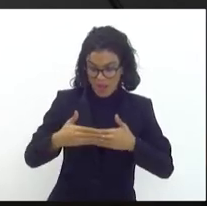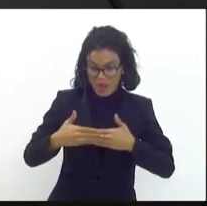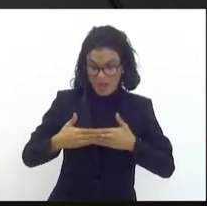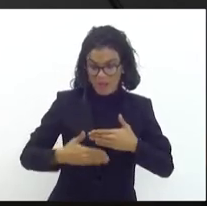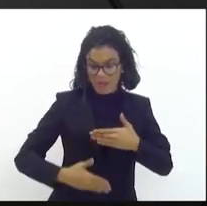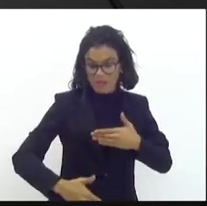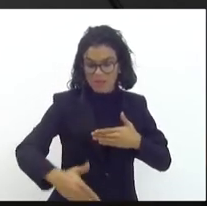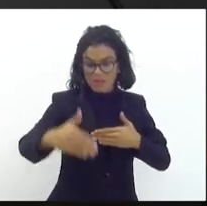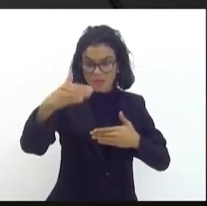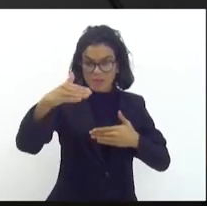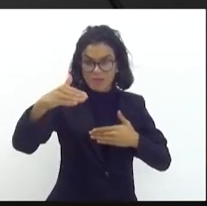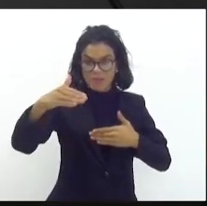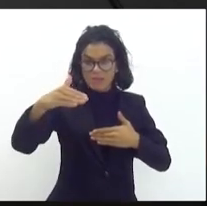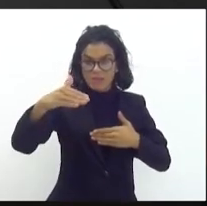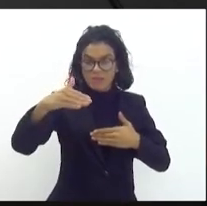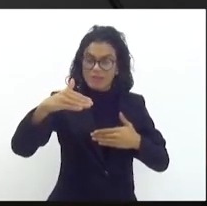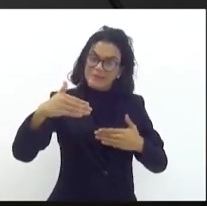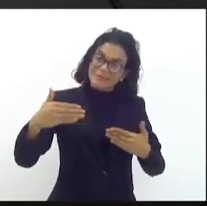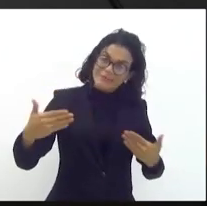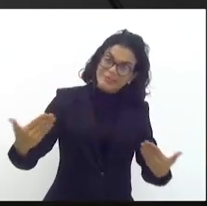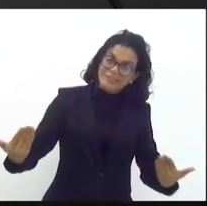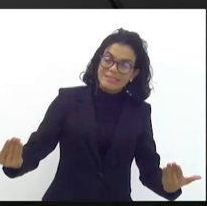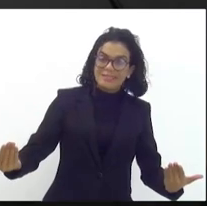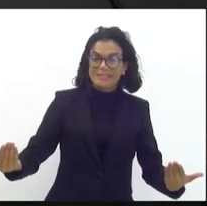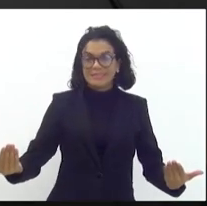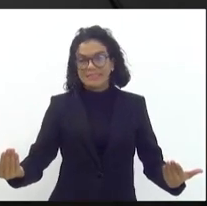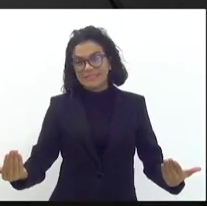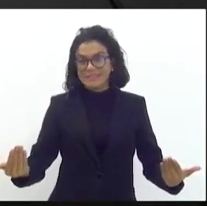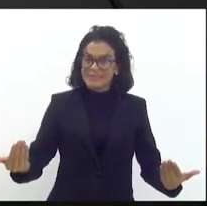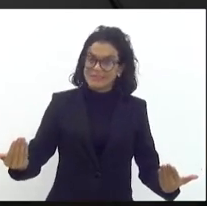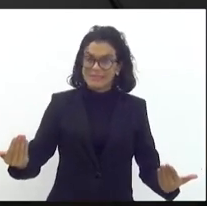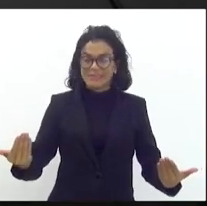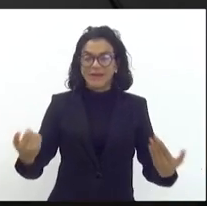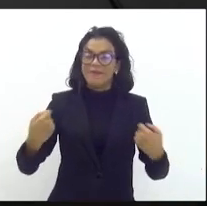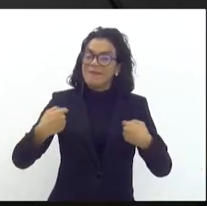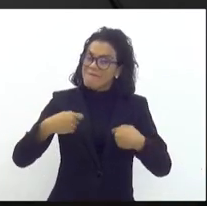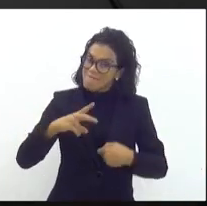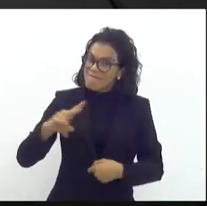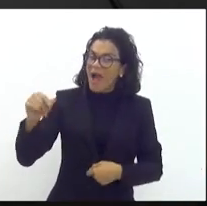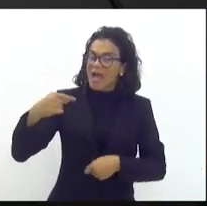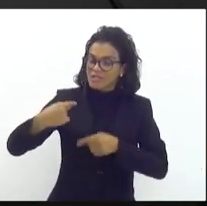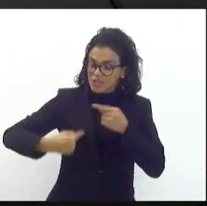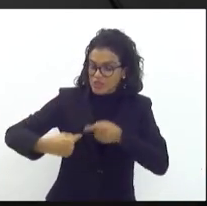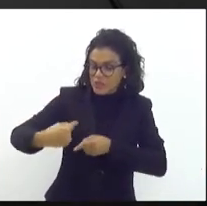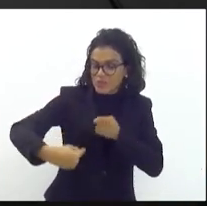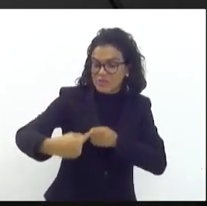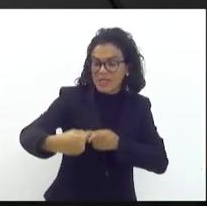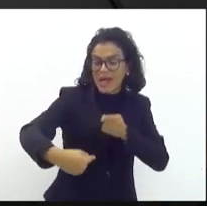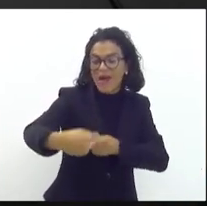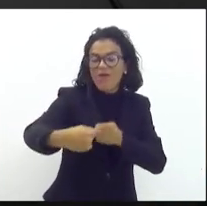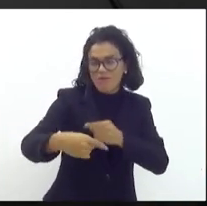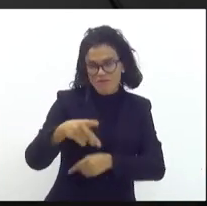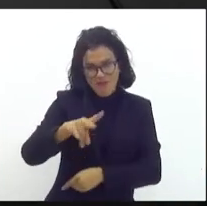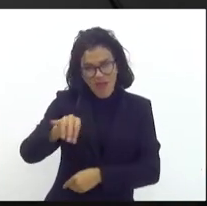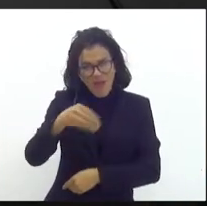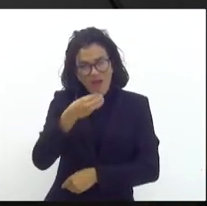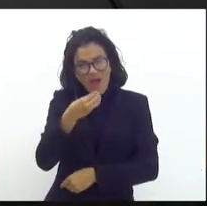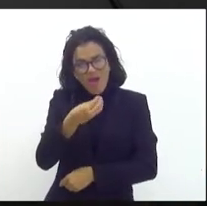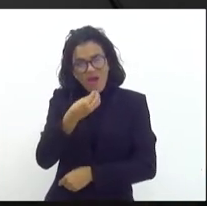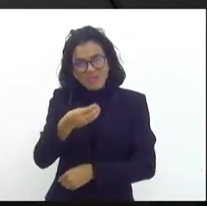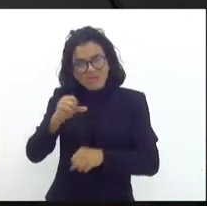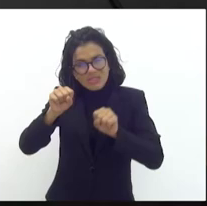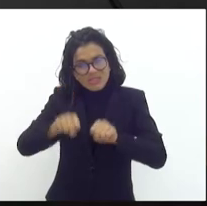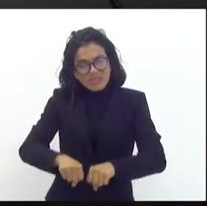frente é que a gente vai ter muito muita discussão e vai ter sim